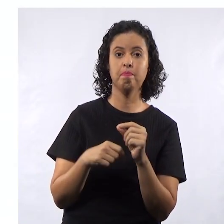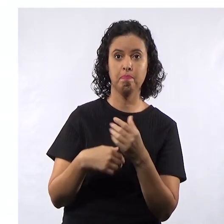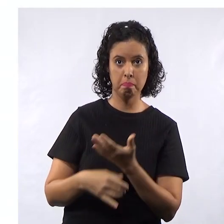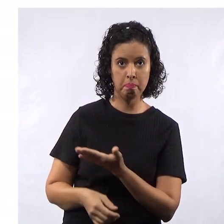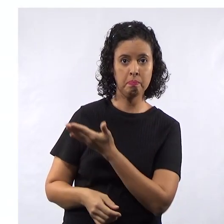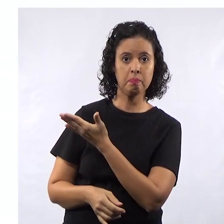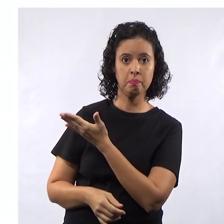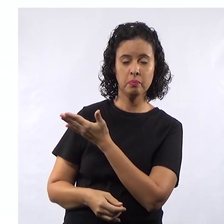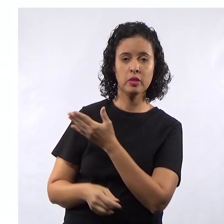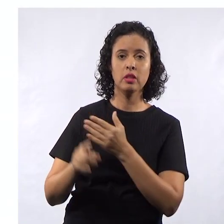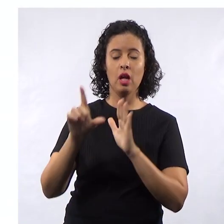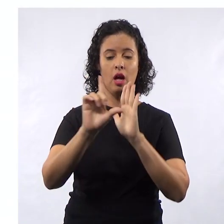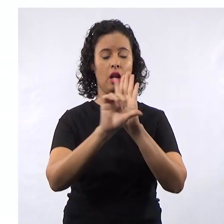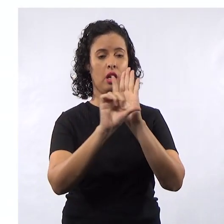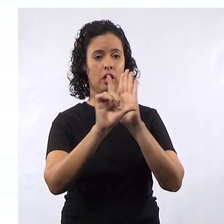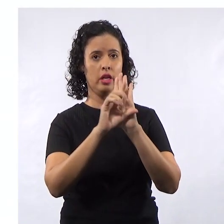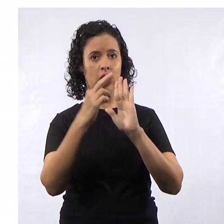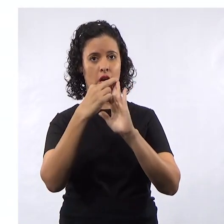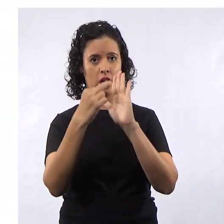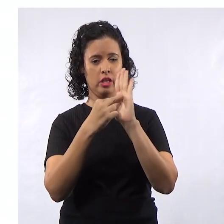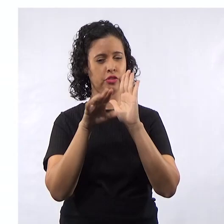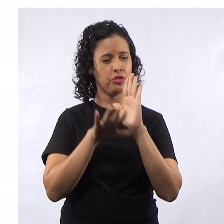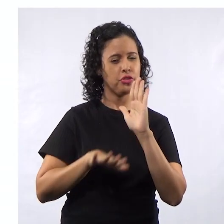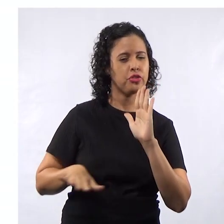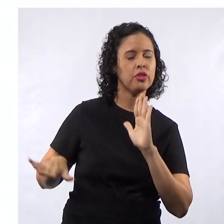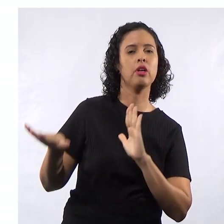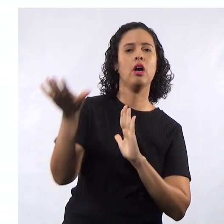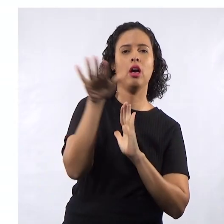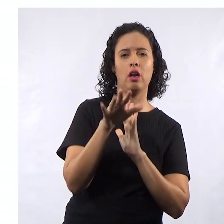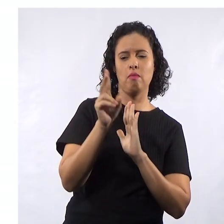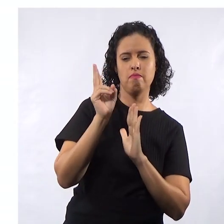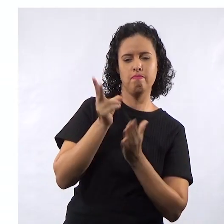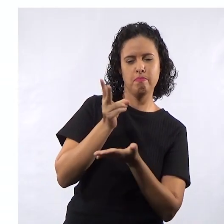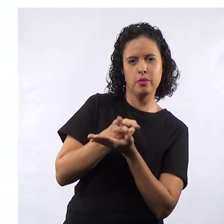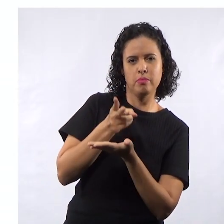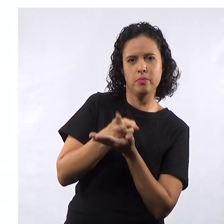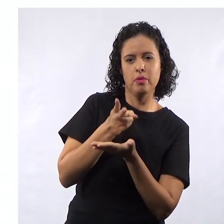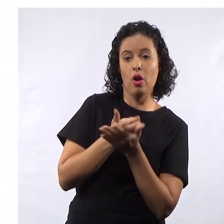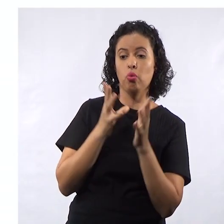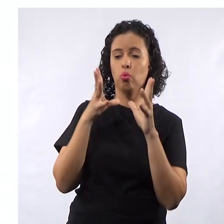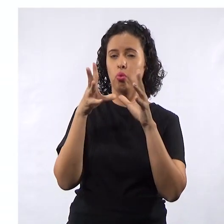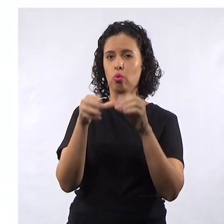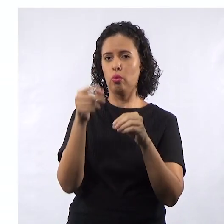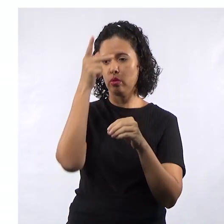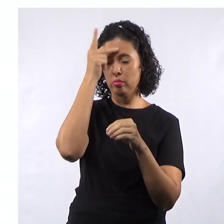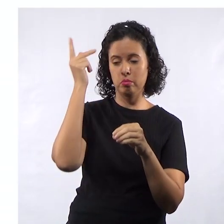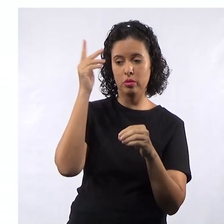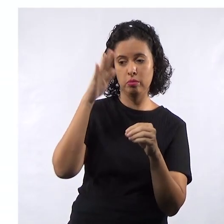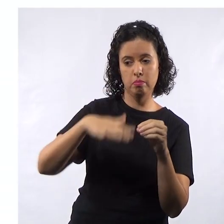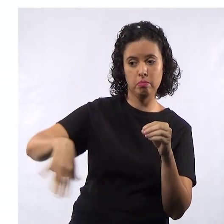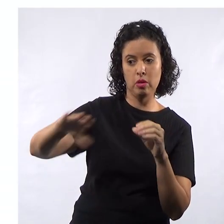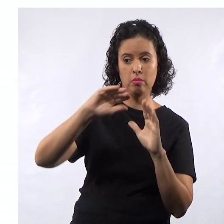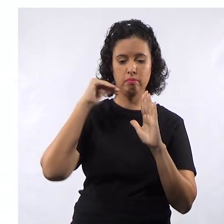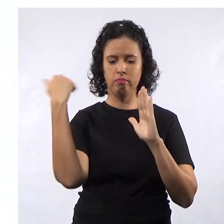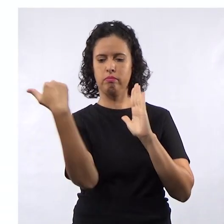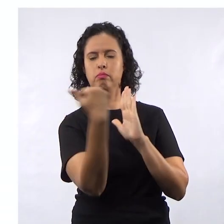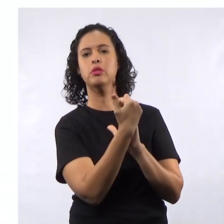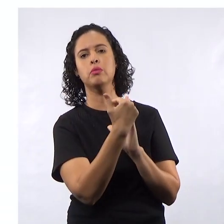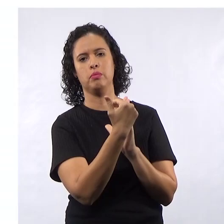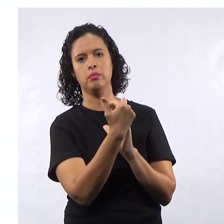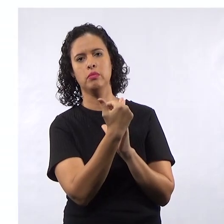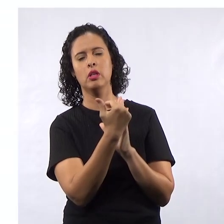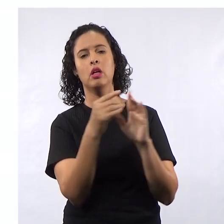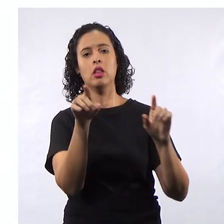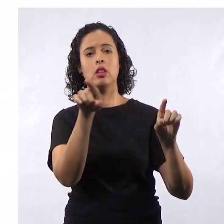seja, a lei é a regra geral e permanente a que todos estão submetidos, sendo também um